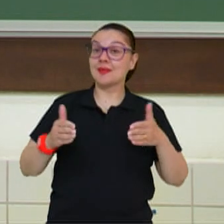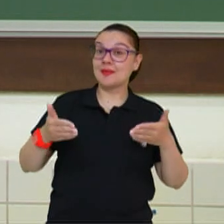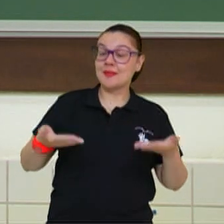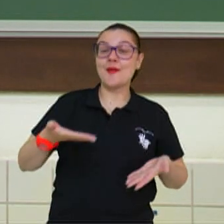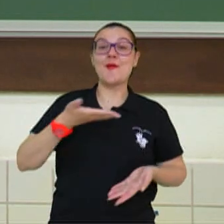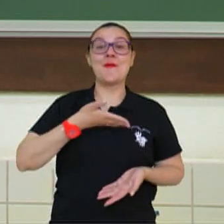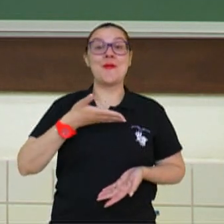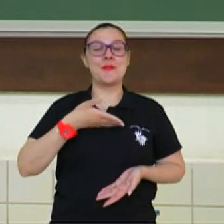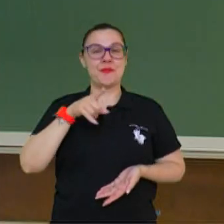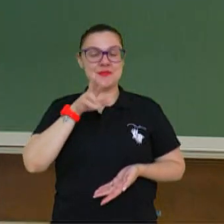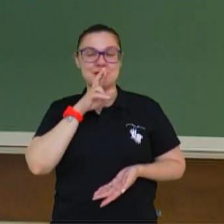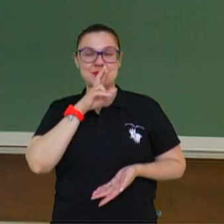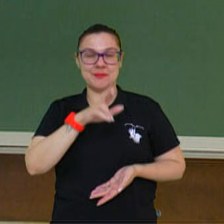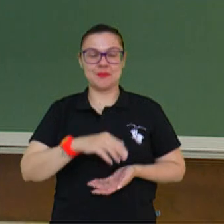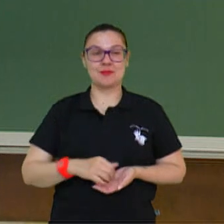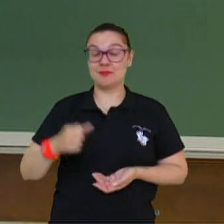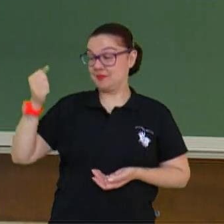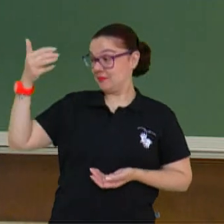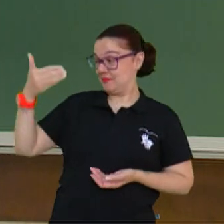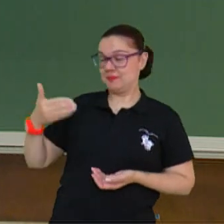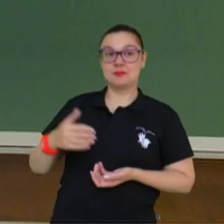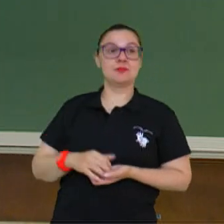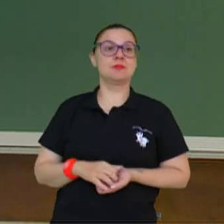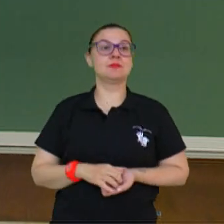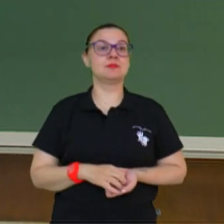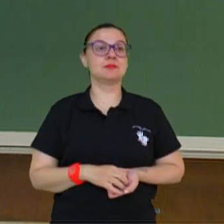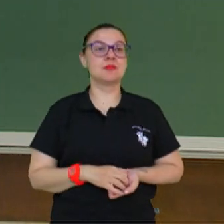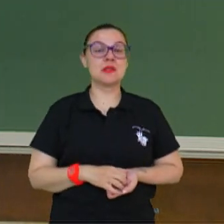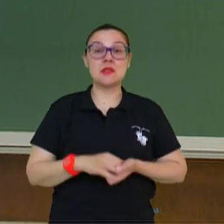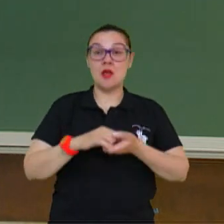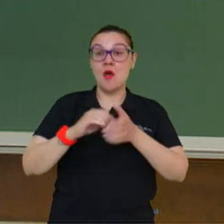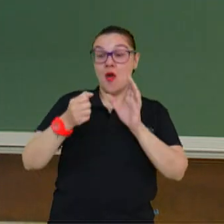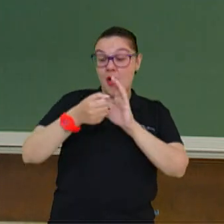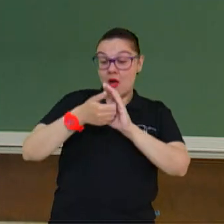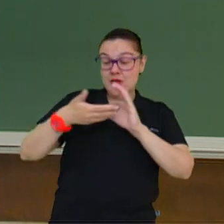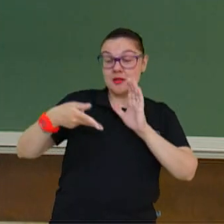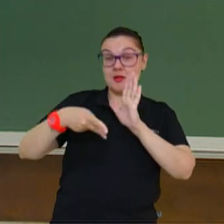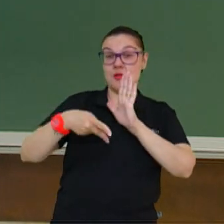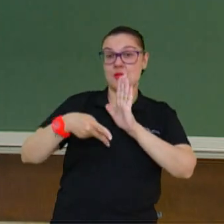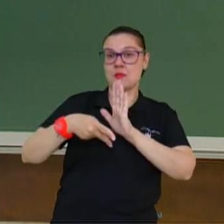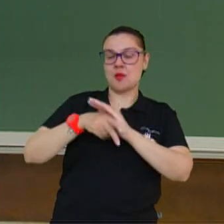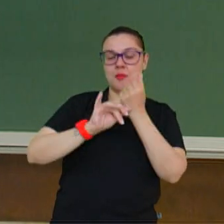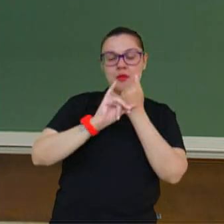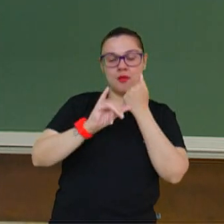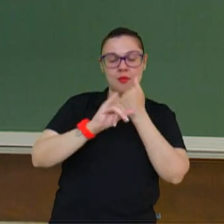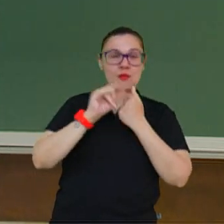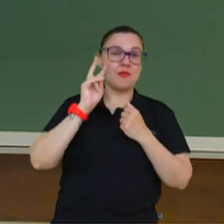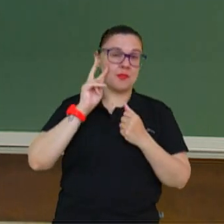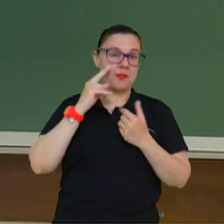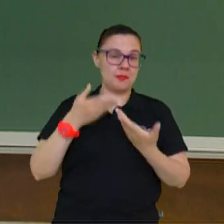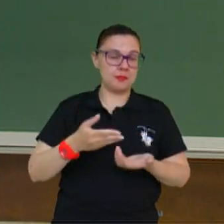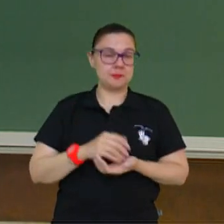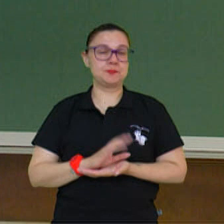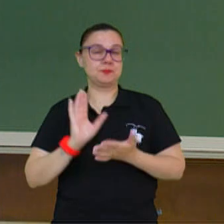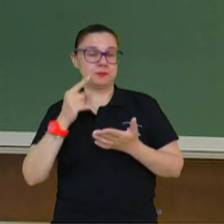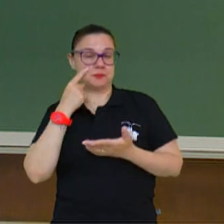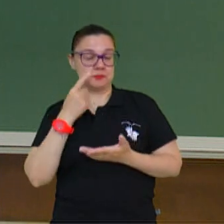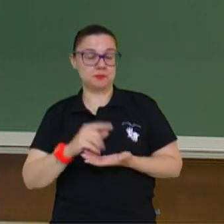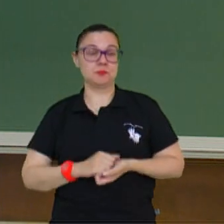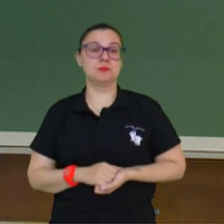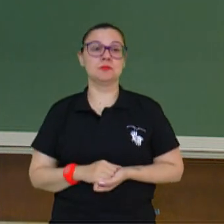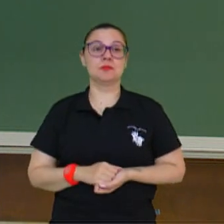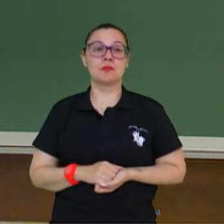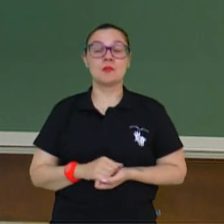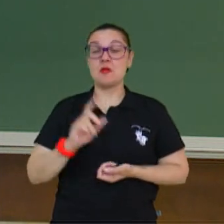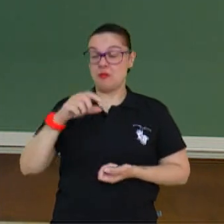Meus amigos que responderam, vamos lá, vamos corrigir. Então, as características da crônica quais são? Vamos recordar do que nós já vimos.